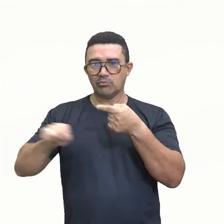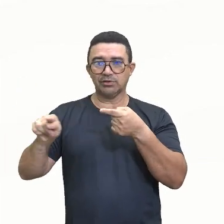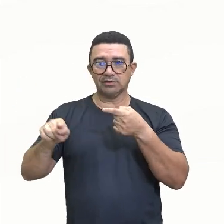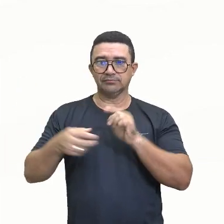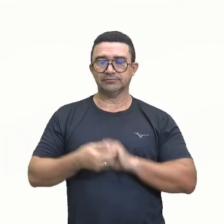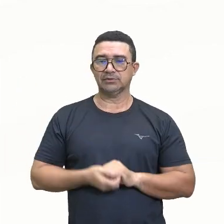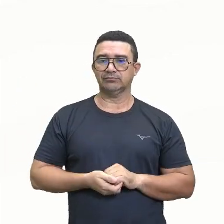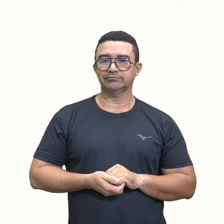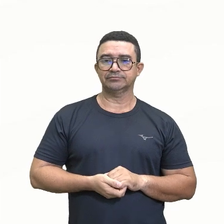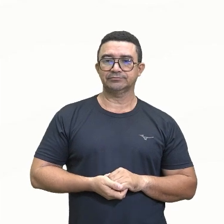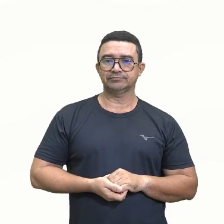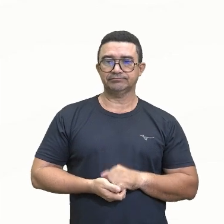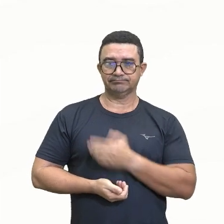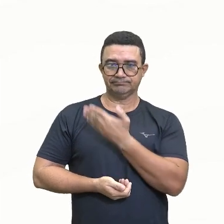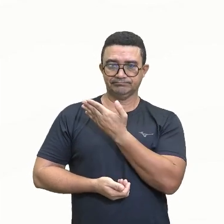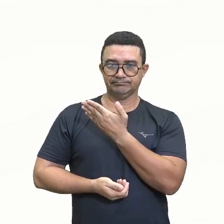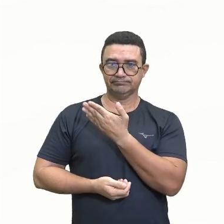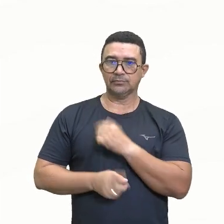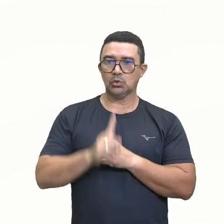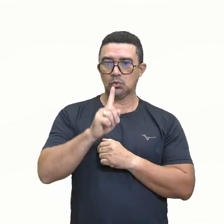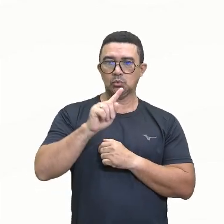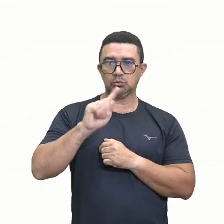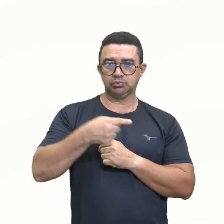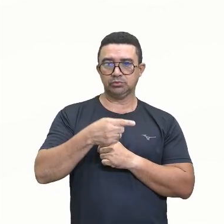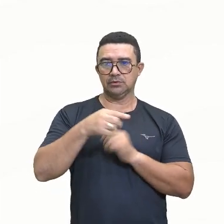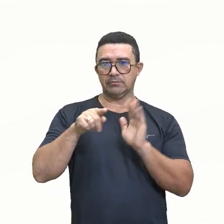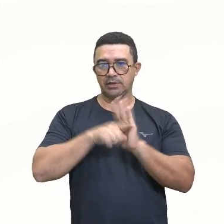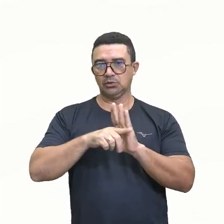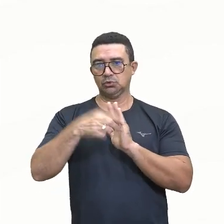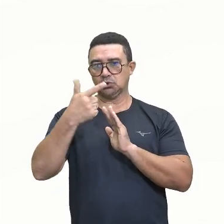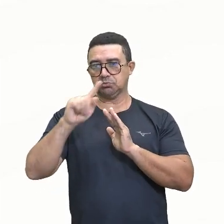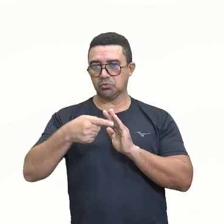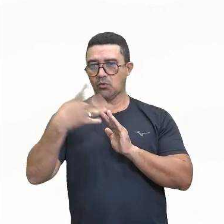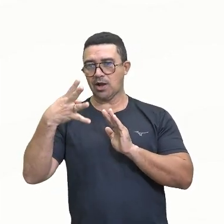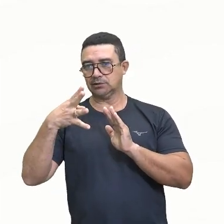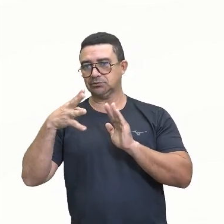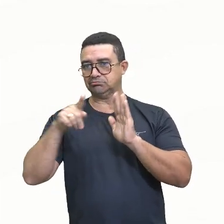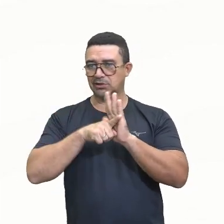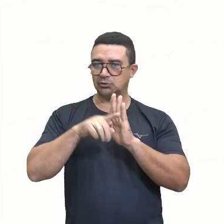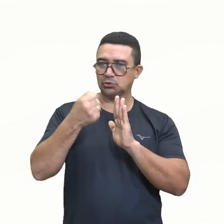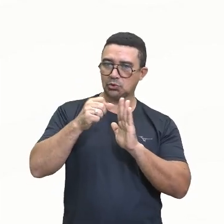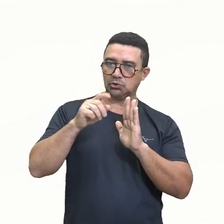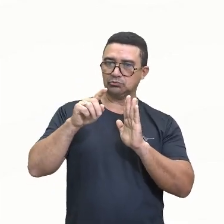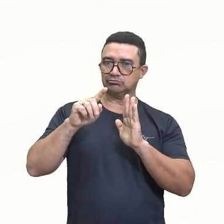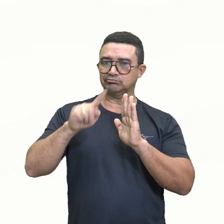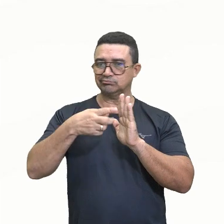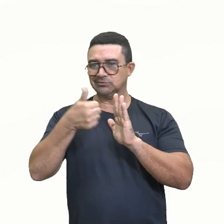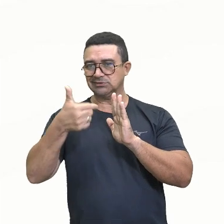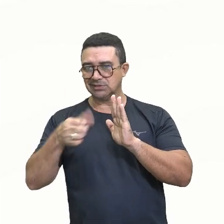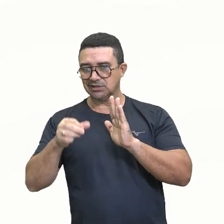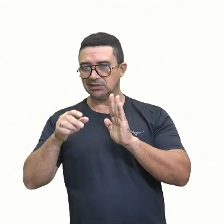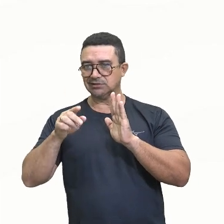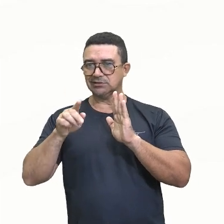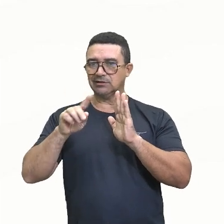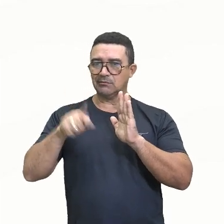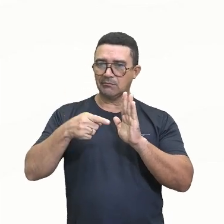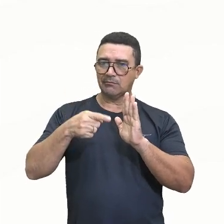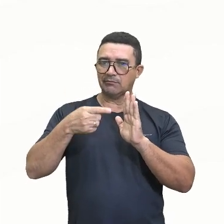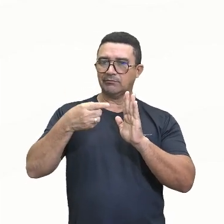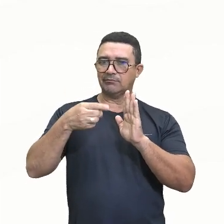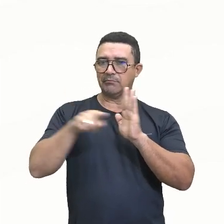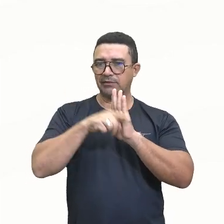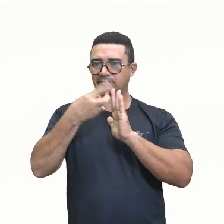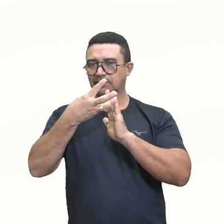menos 2, 4, menos 8, 16. Ora, o primeiro termo é 1 e a razão está sendo multiplicado